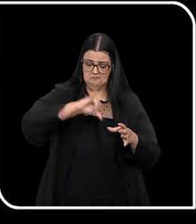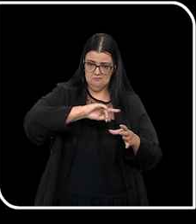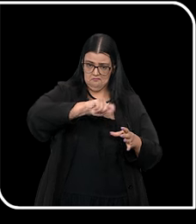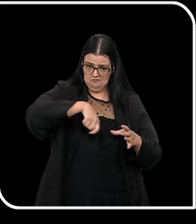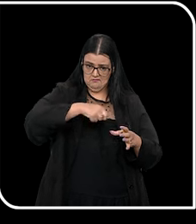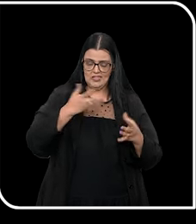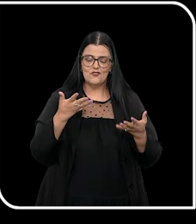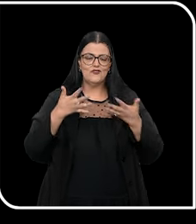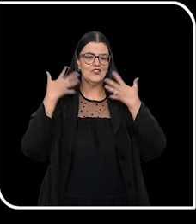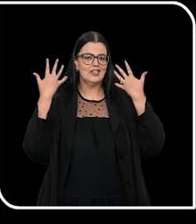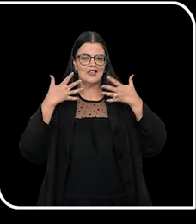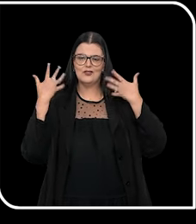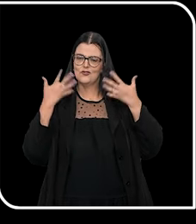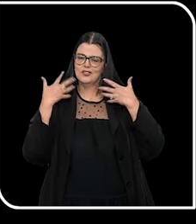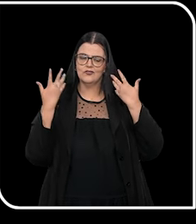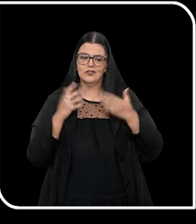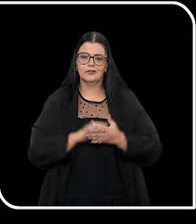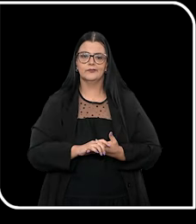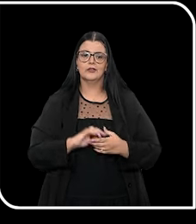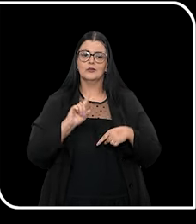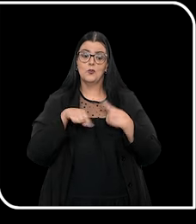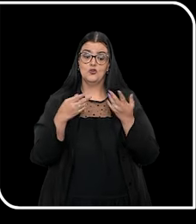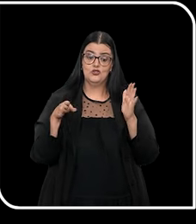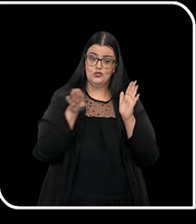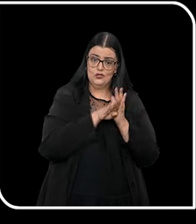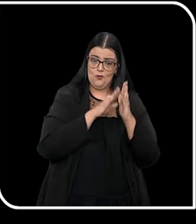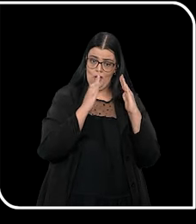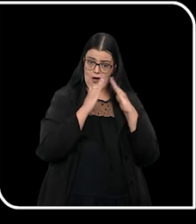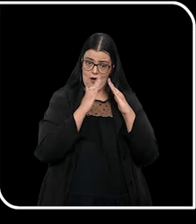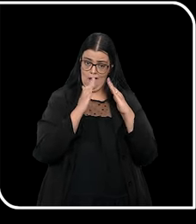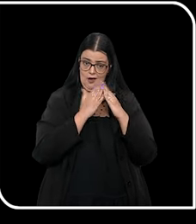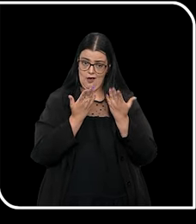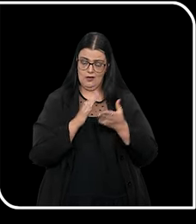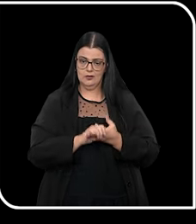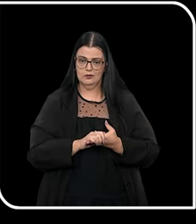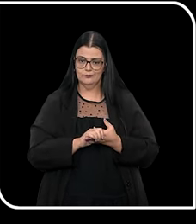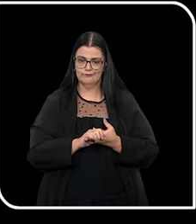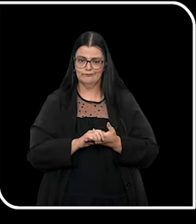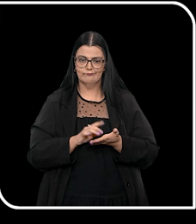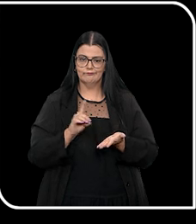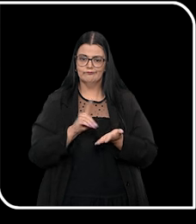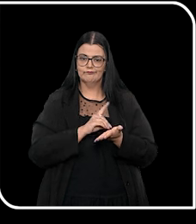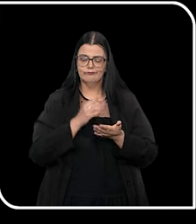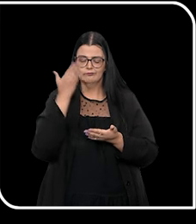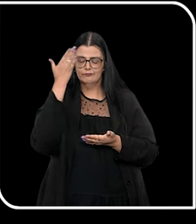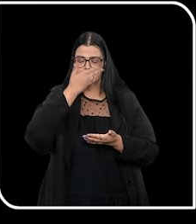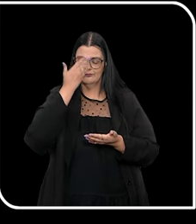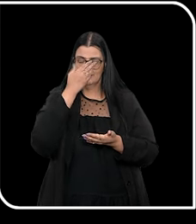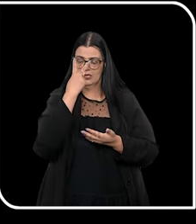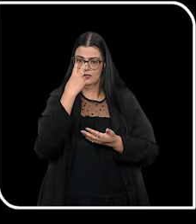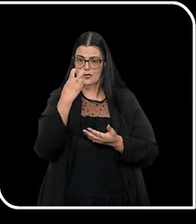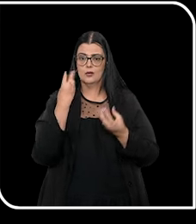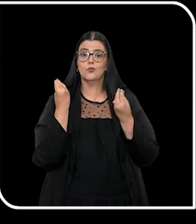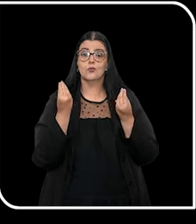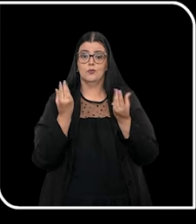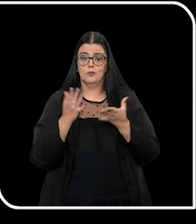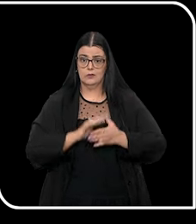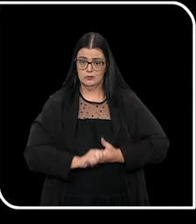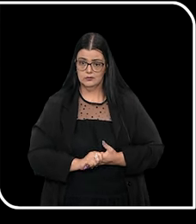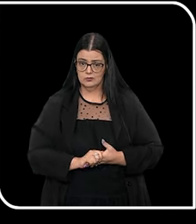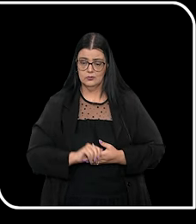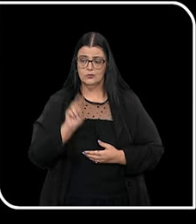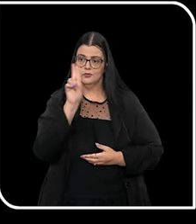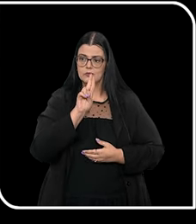de alguém toda feliz toda feliz passou um tempo a panela chegou na casa dela a panela era inteira digital ou seja ela não